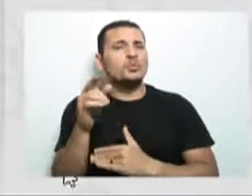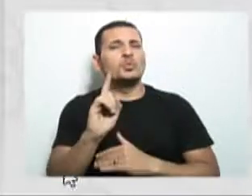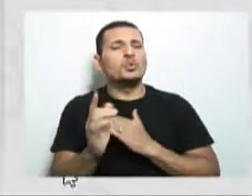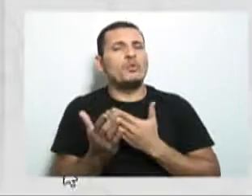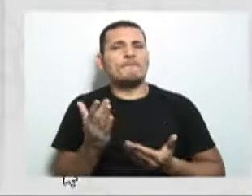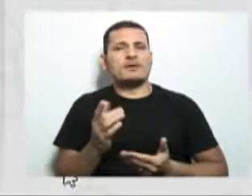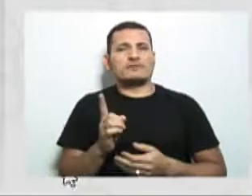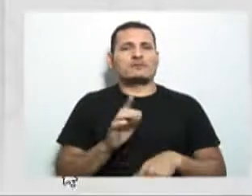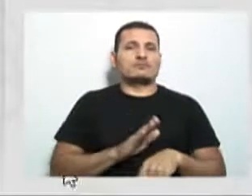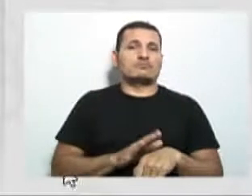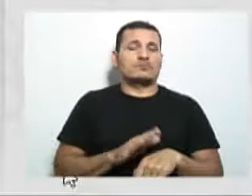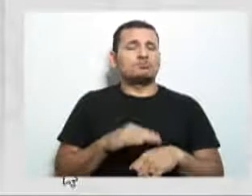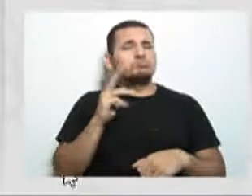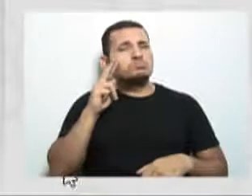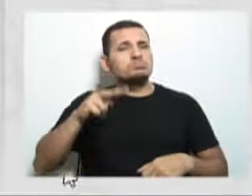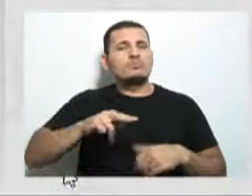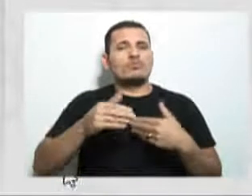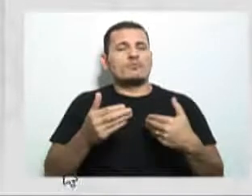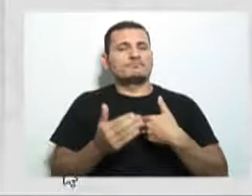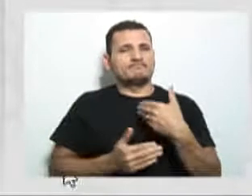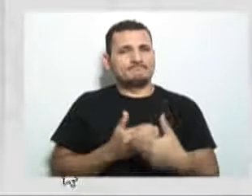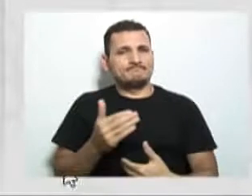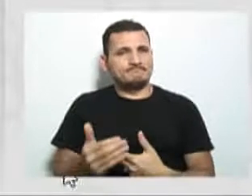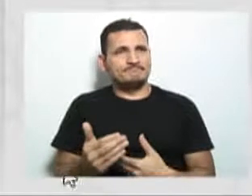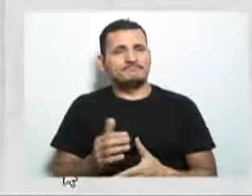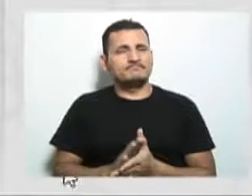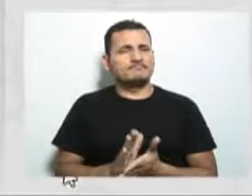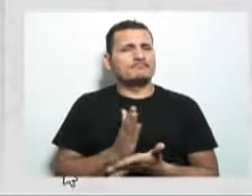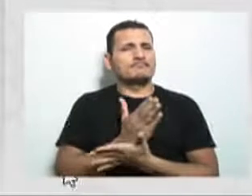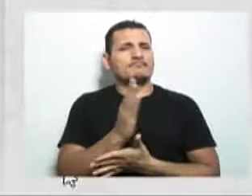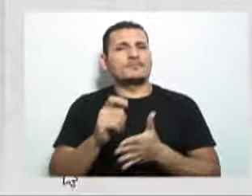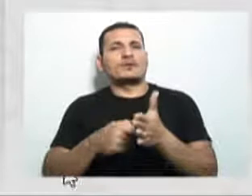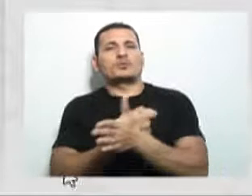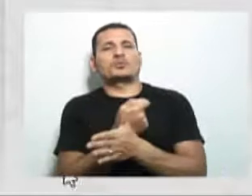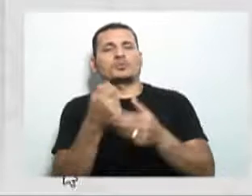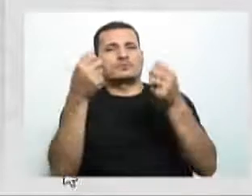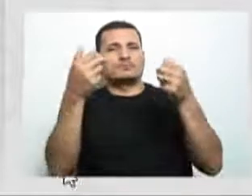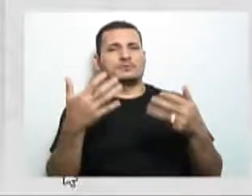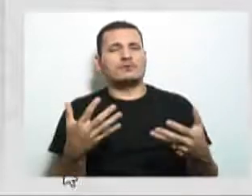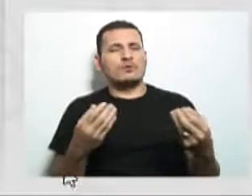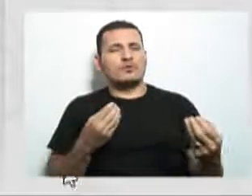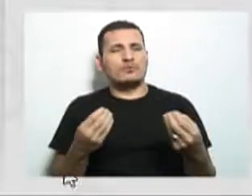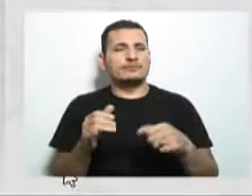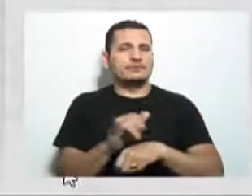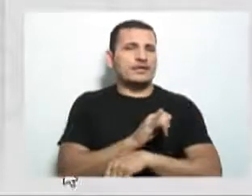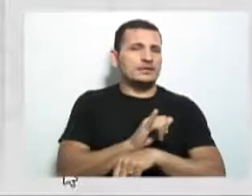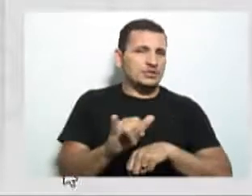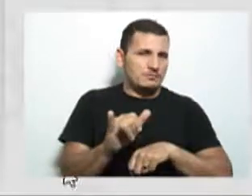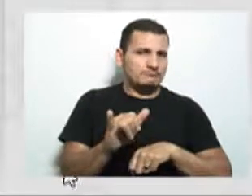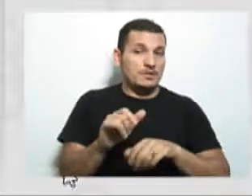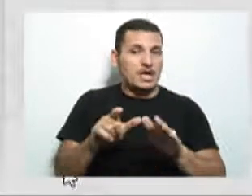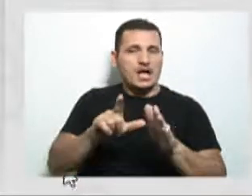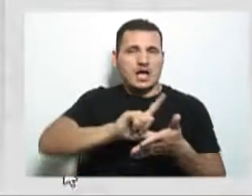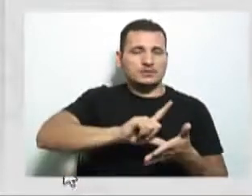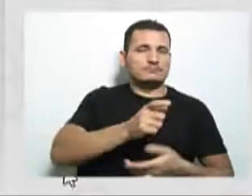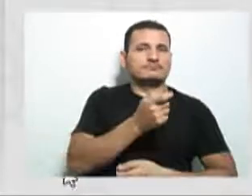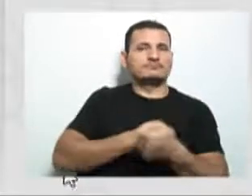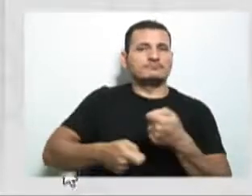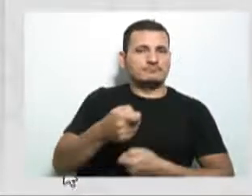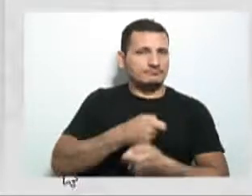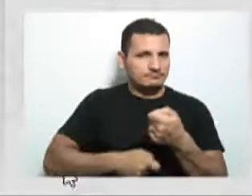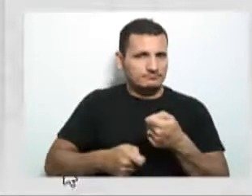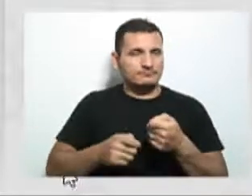E que processos são esses? Vamos lá. Muitos autores ensinam técnicas que convergem para a hora da negociação. Entretanto, para a